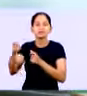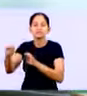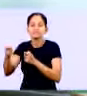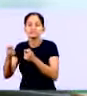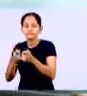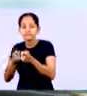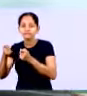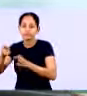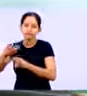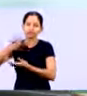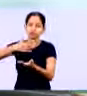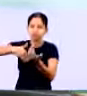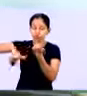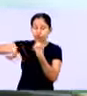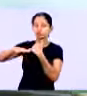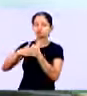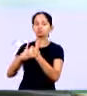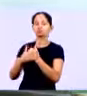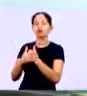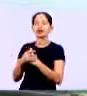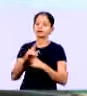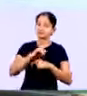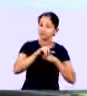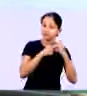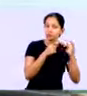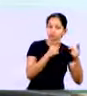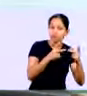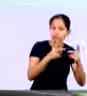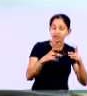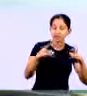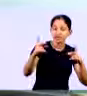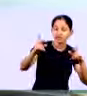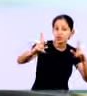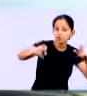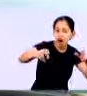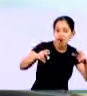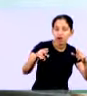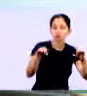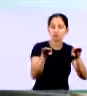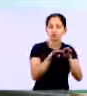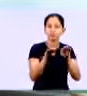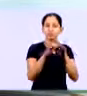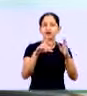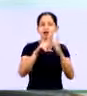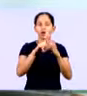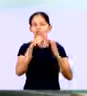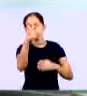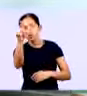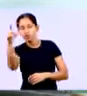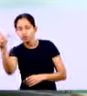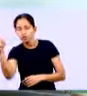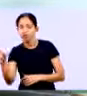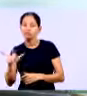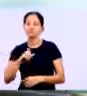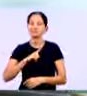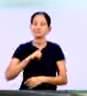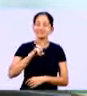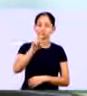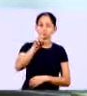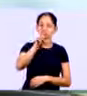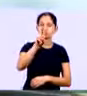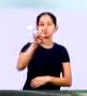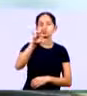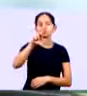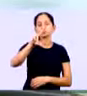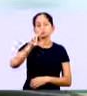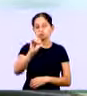efetivo sobre os meus custos para que eu possa vender o meu produto no preço que o mercado está vendendo, que os meus concorrentes estão vendendo, e mesmo assim ter lucro. Então é importantíssimo que